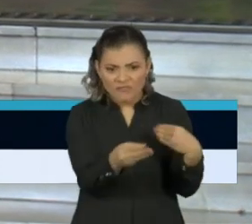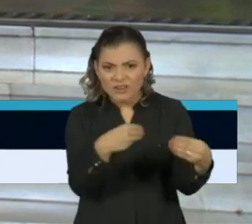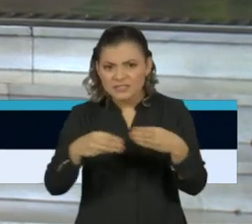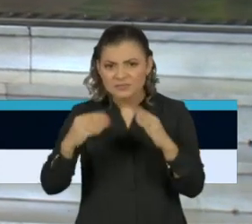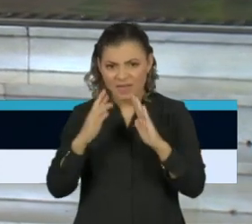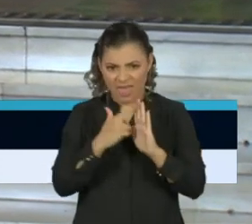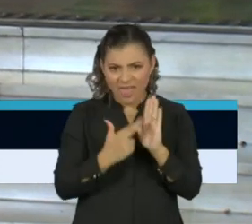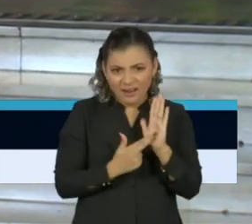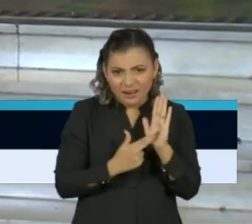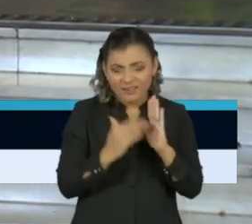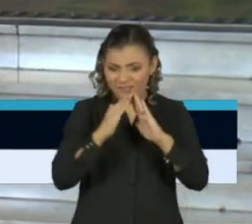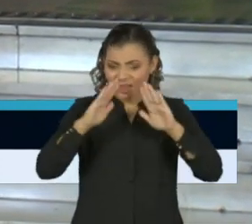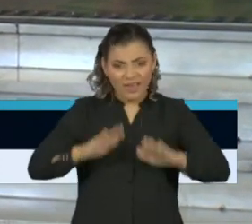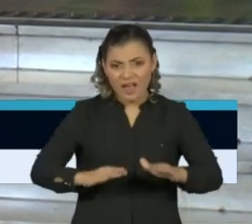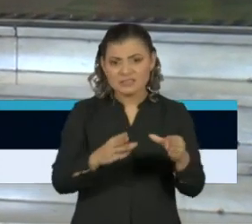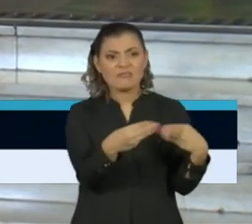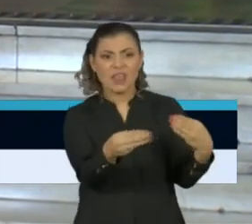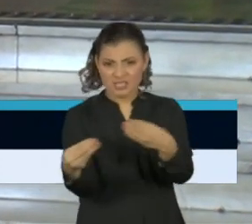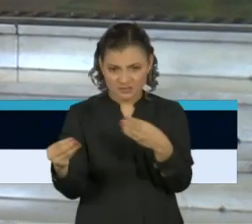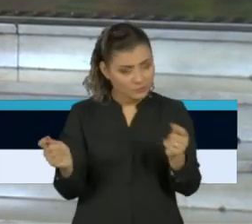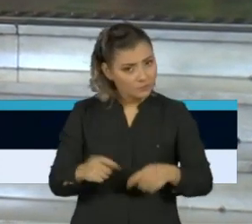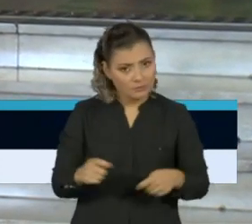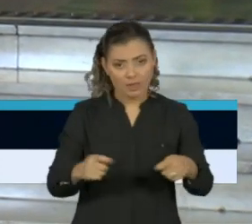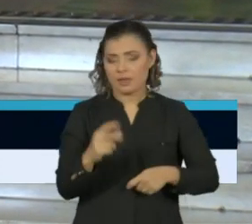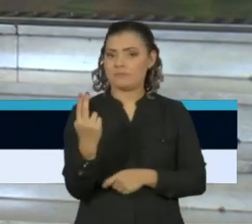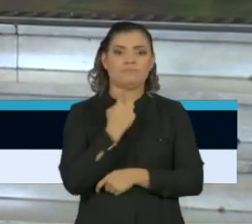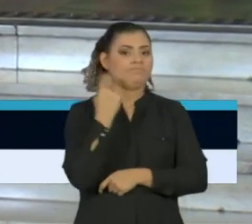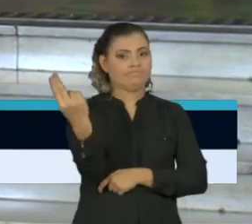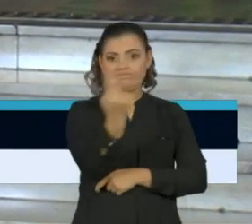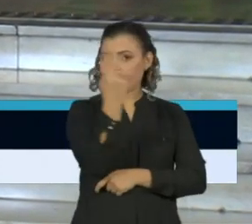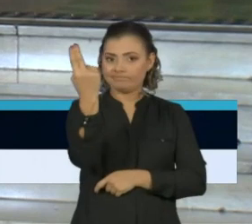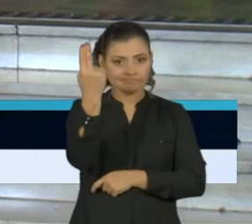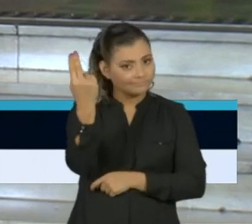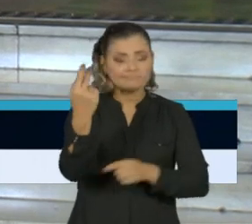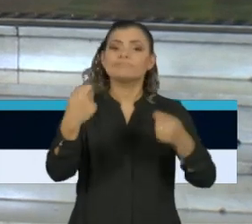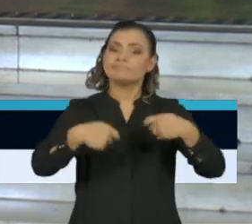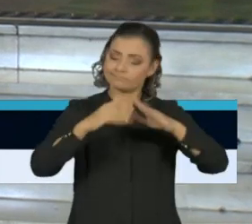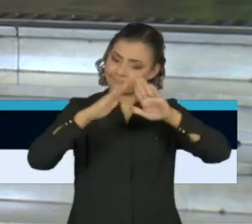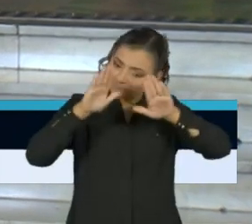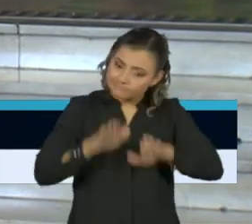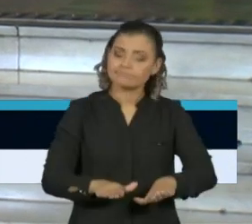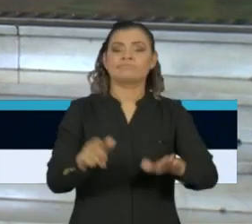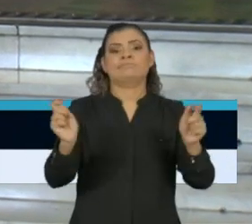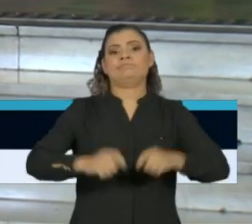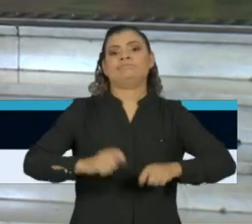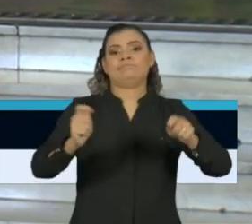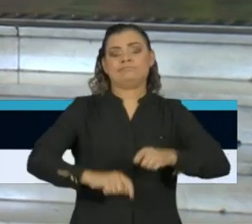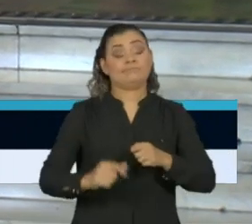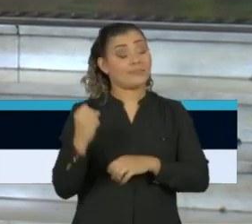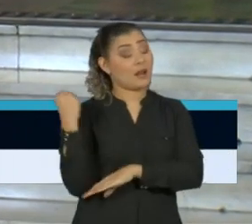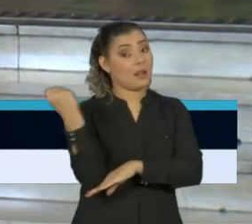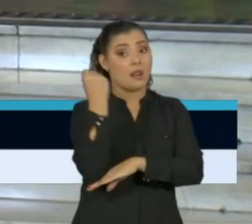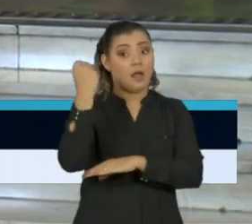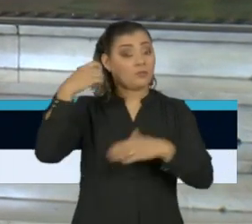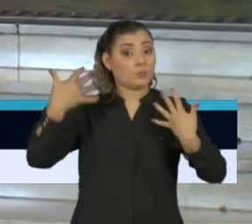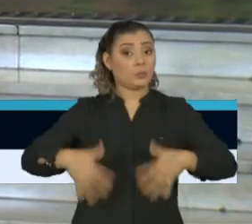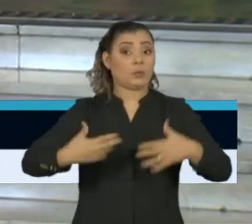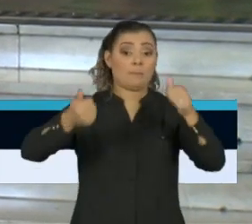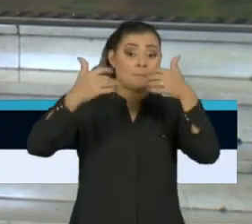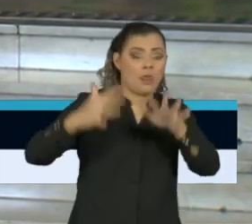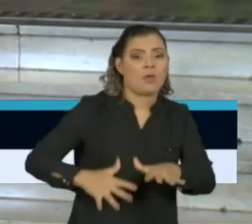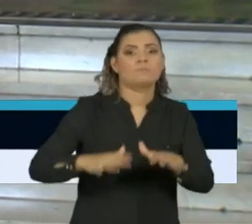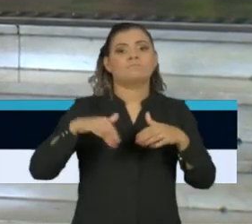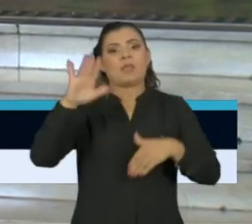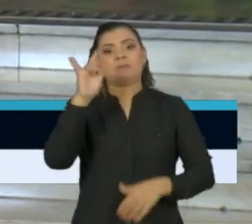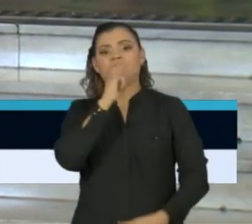analisar relaxamento de medidas quando nós estamos no pico ascendente, no pior período, no mais grave, no mais trágico e no